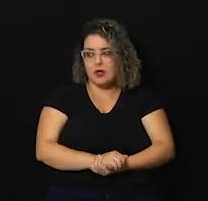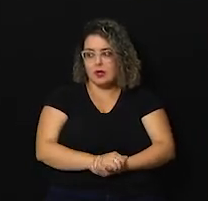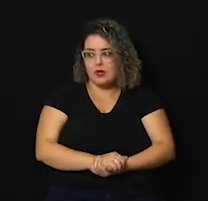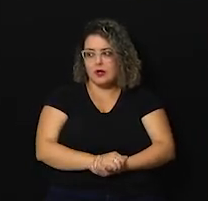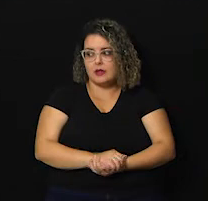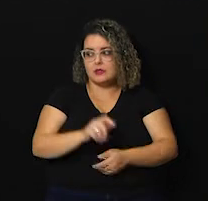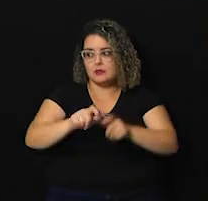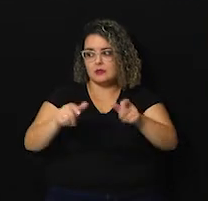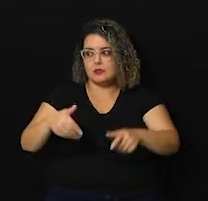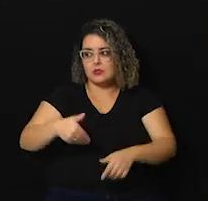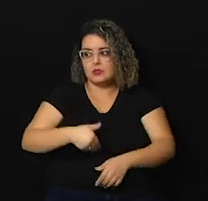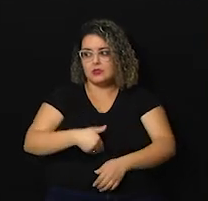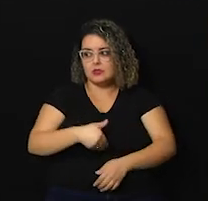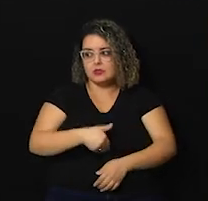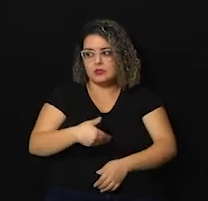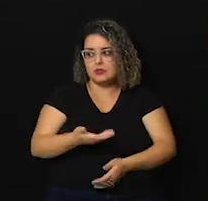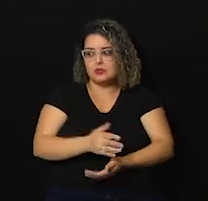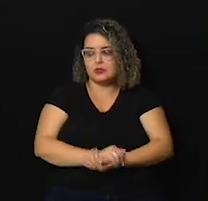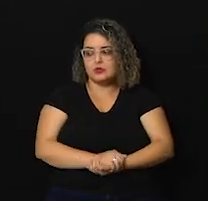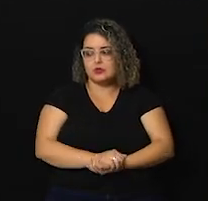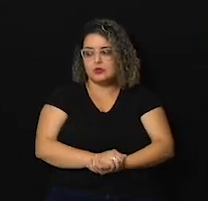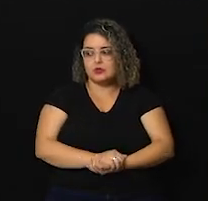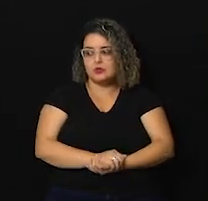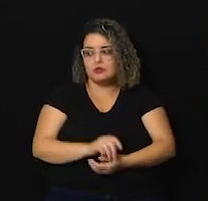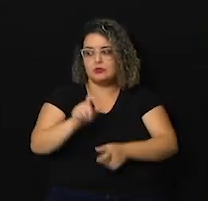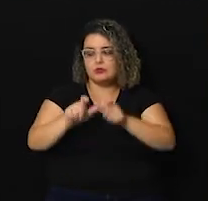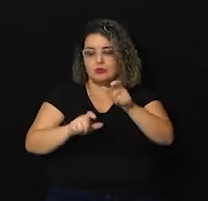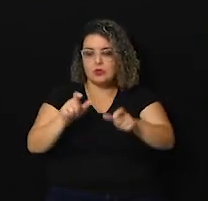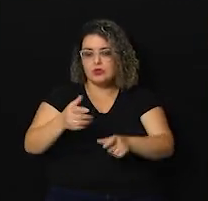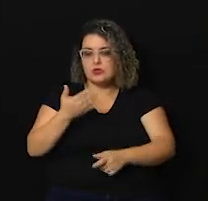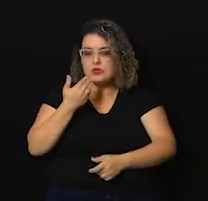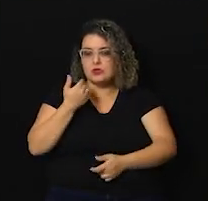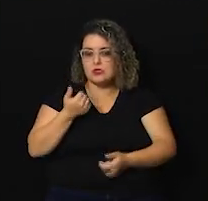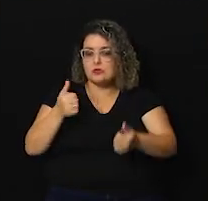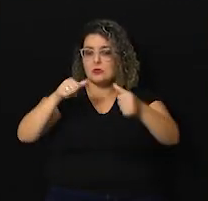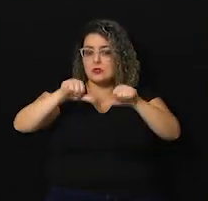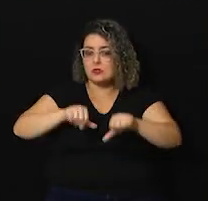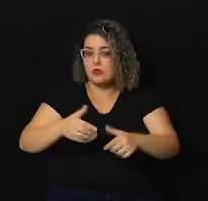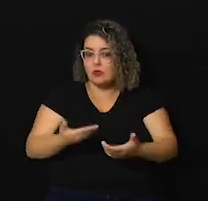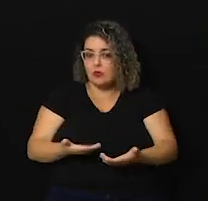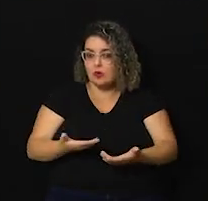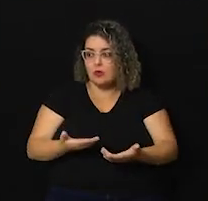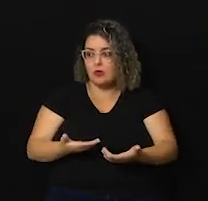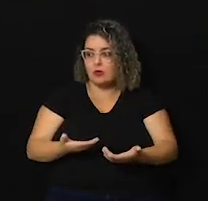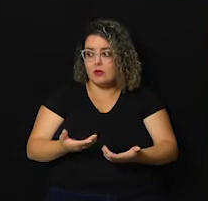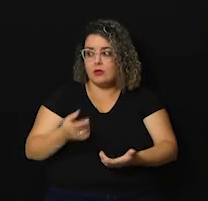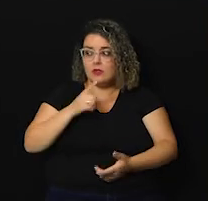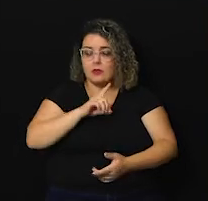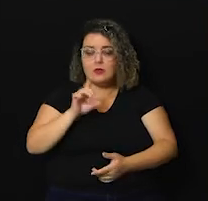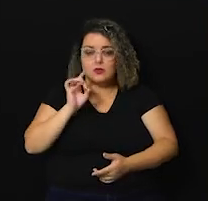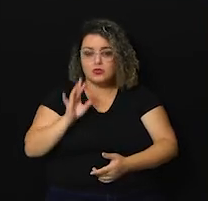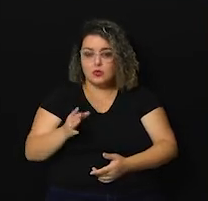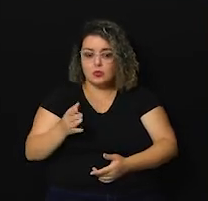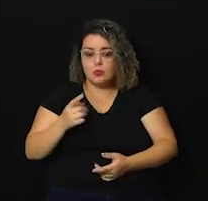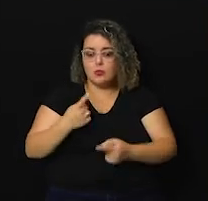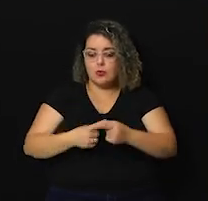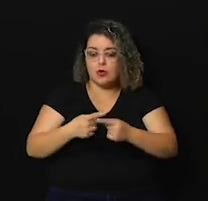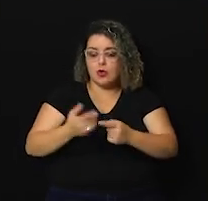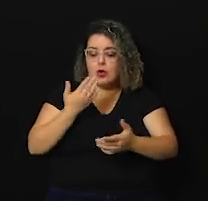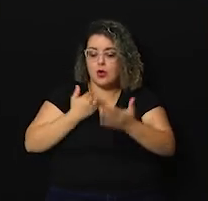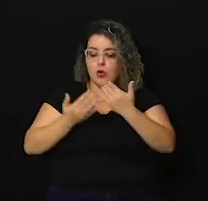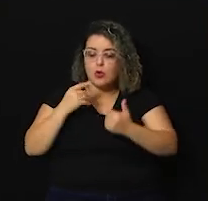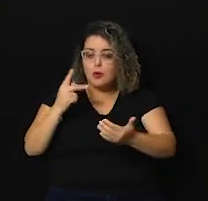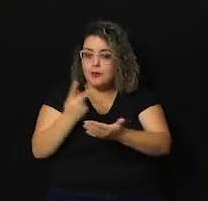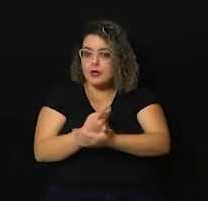famintos, mas são sinais de pessoas que estão se alimentando mal. E elas estão se alimentando mal não só porque elas estão comendo as